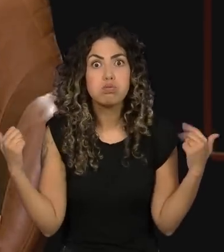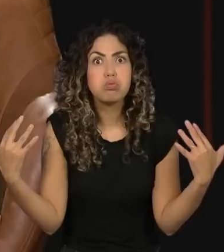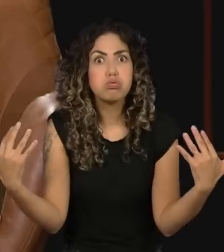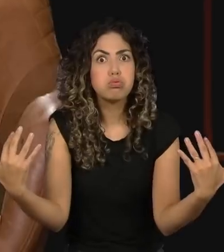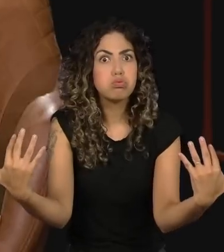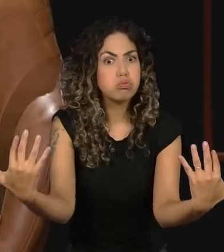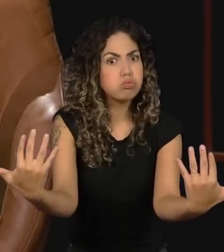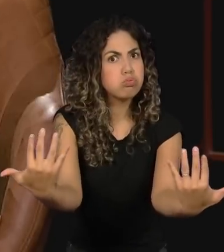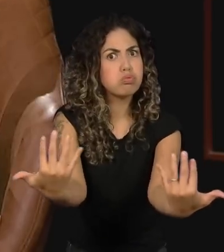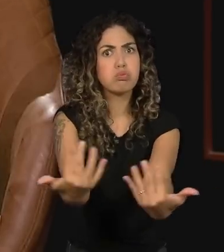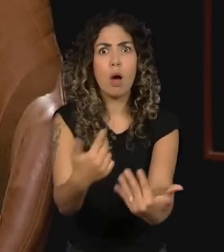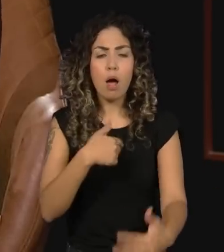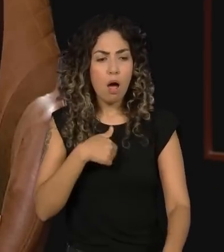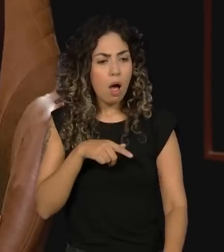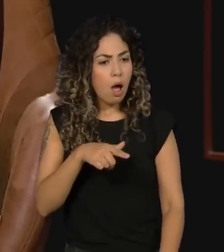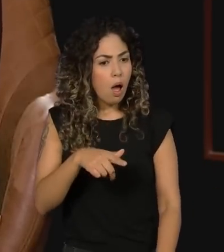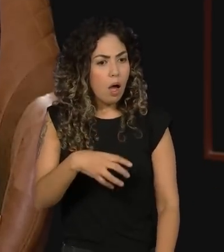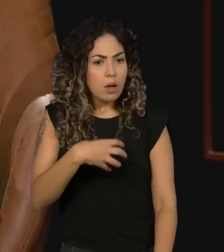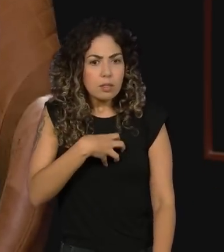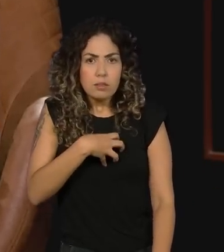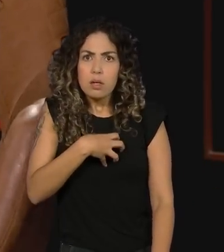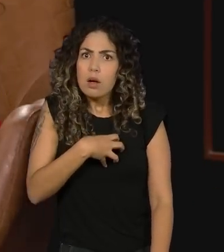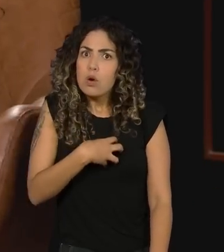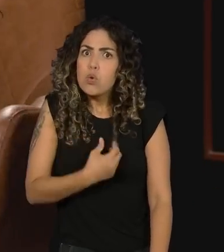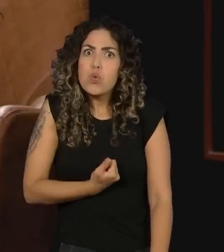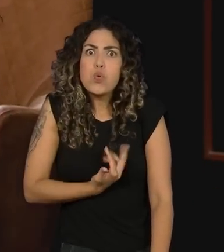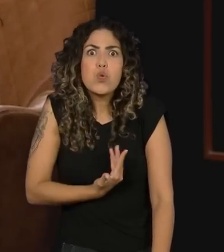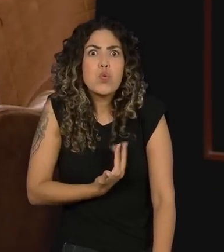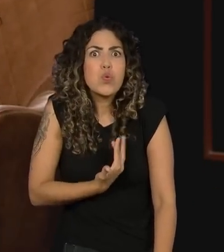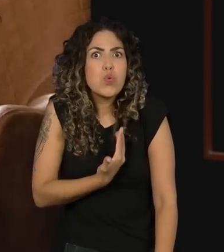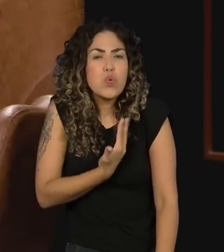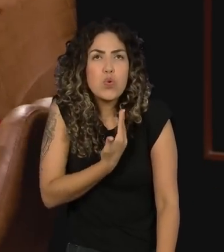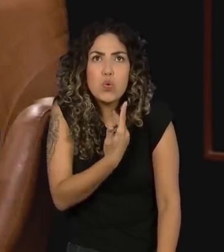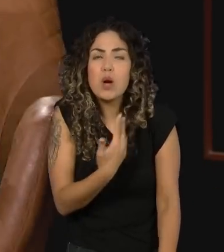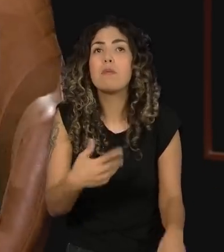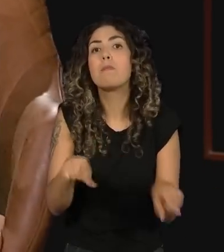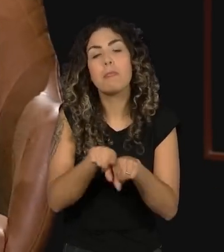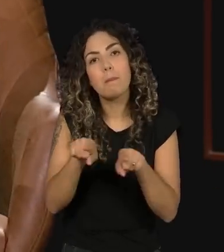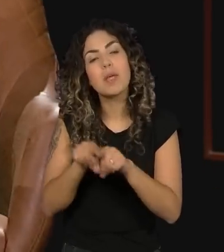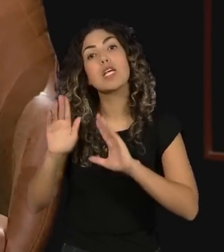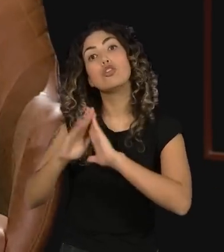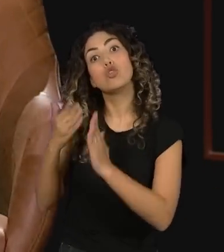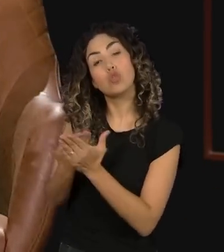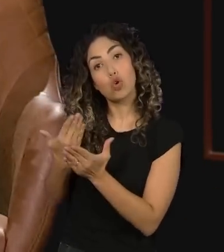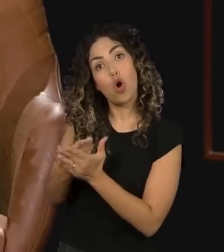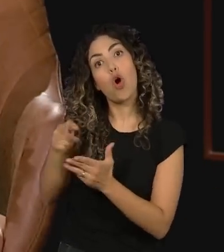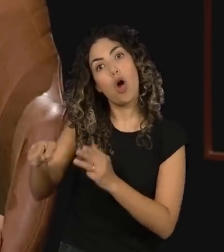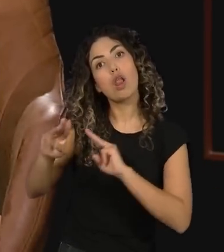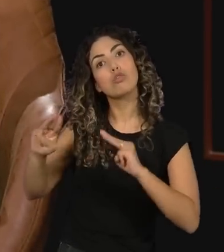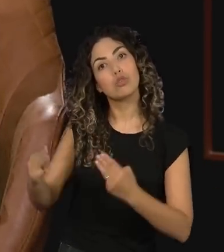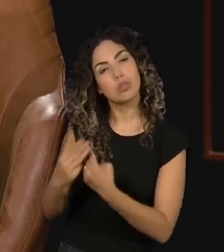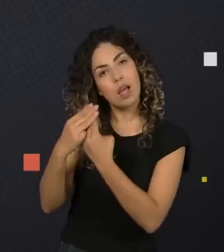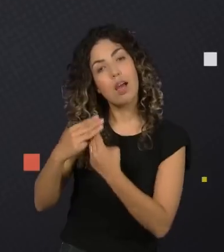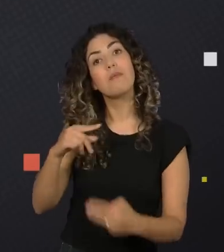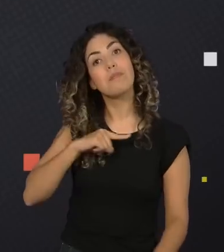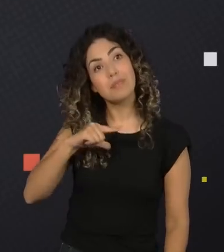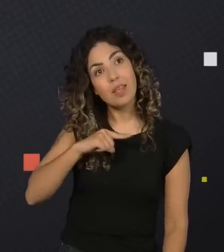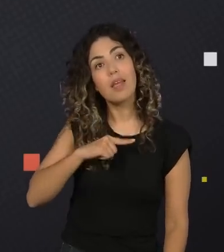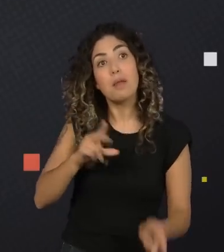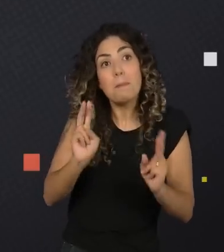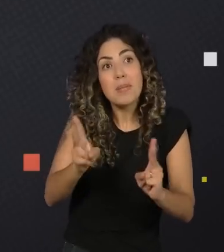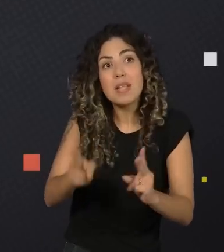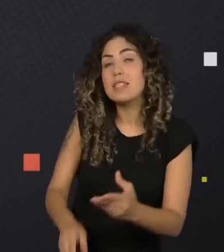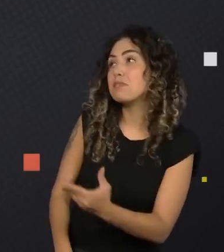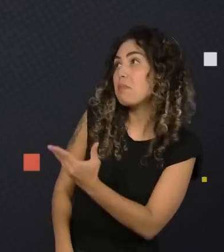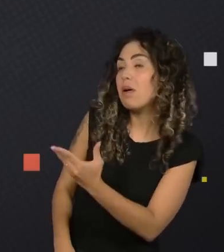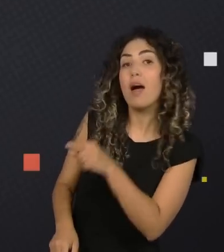impressão imensa. E trabalhei muitos anos, tive aula no colégio judaico com a dona Cecília Conde, que é